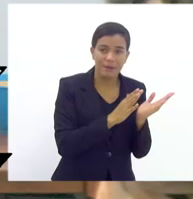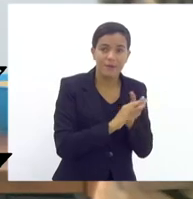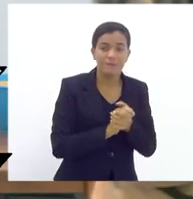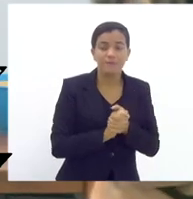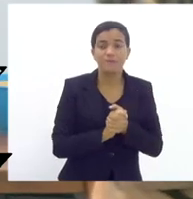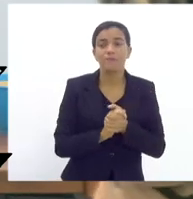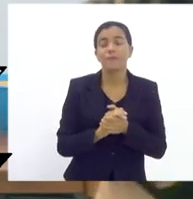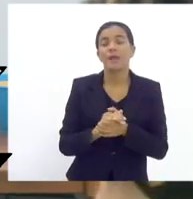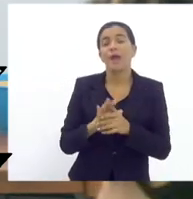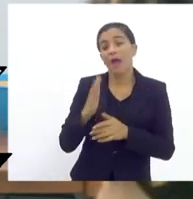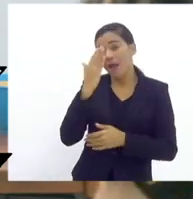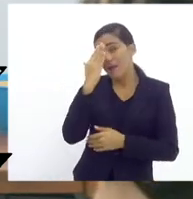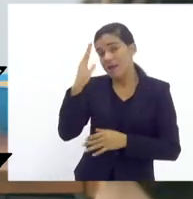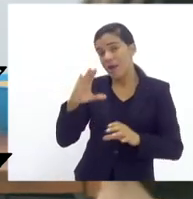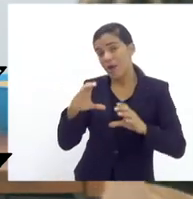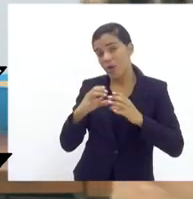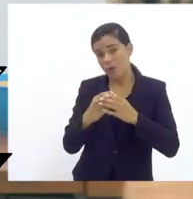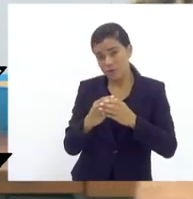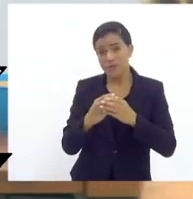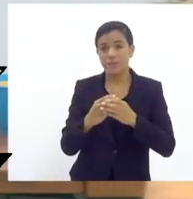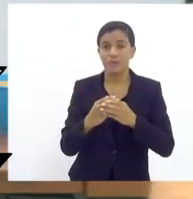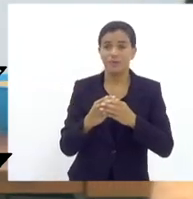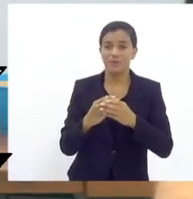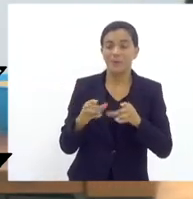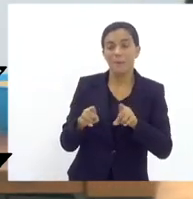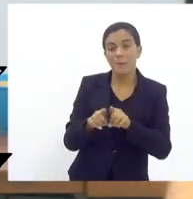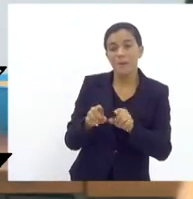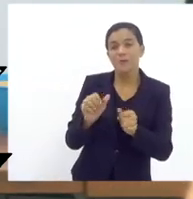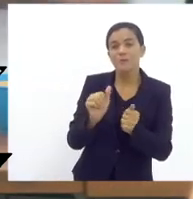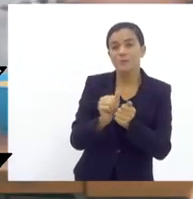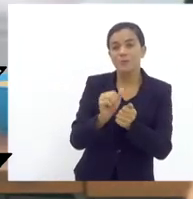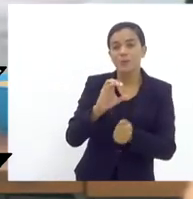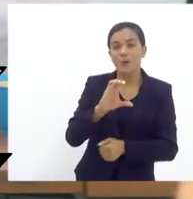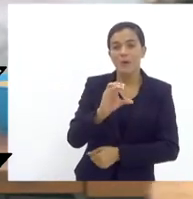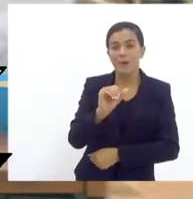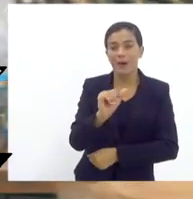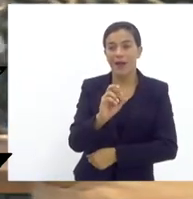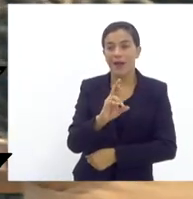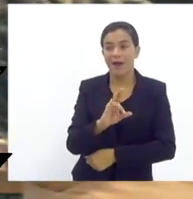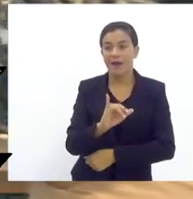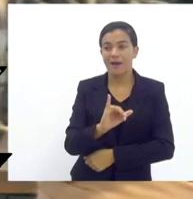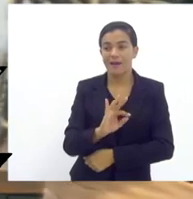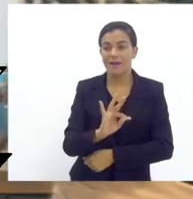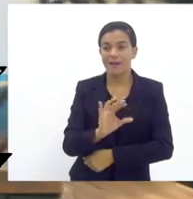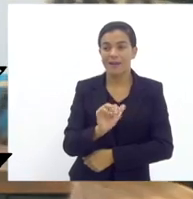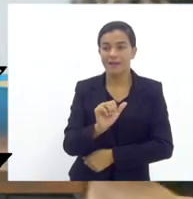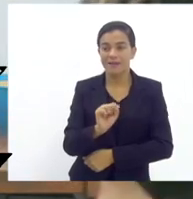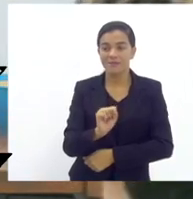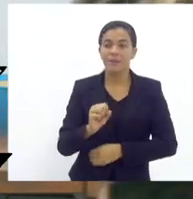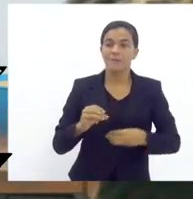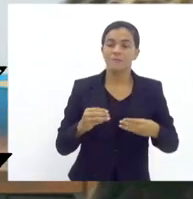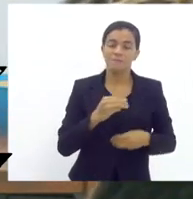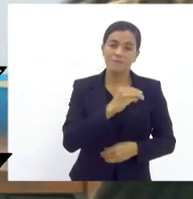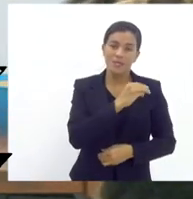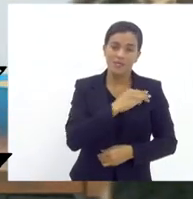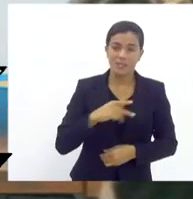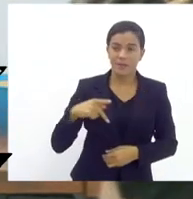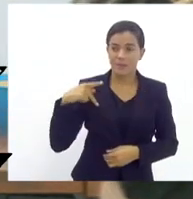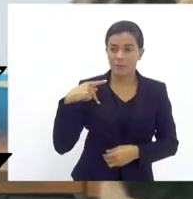essa Comissão de Direitos Humanos da alérgico com Cáritas com o ministério público